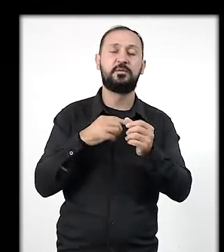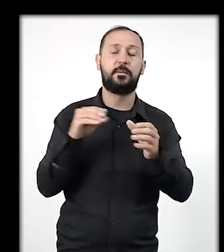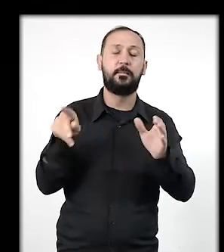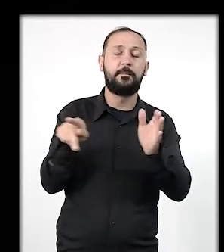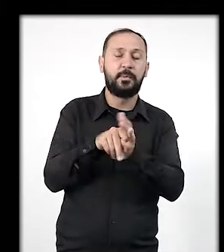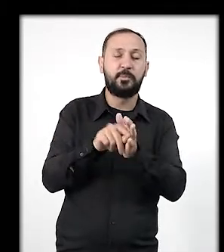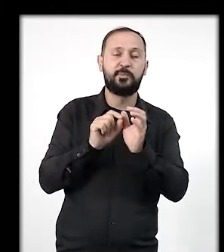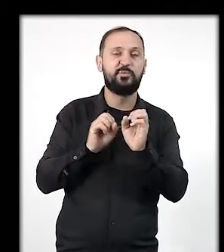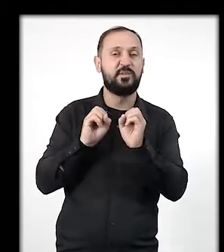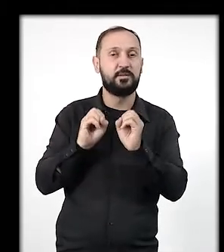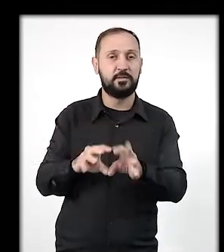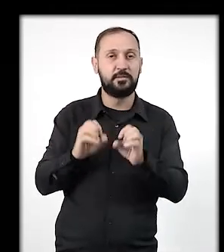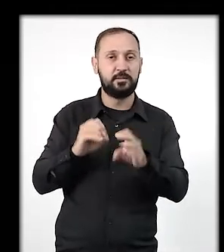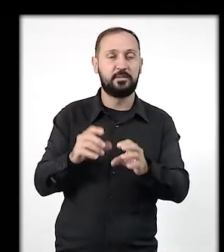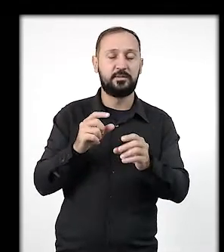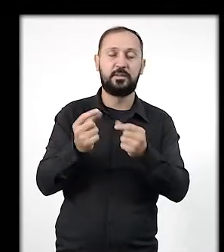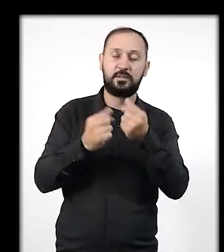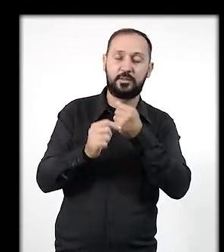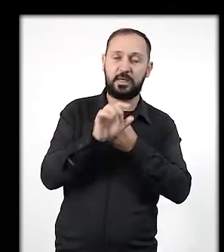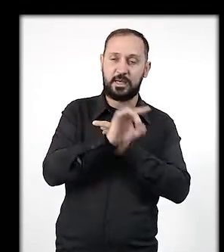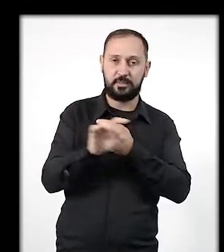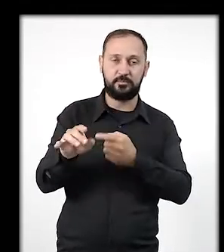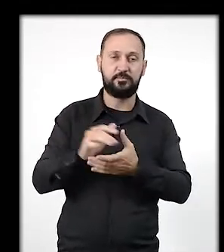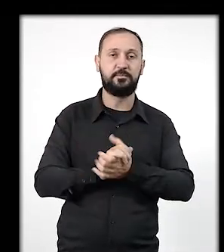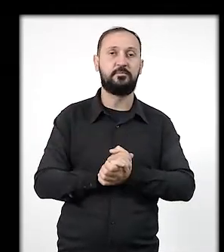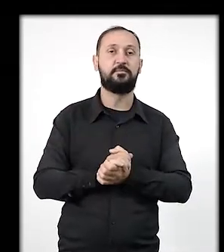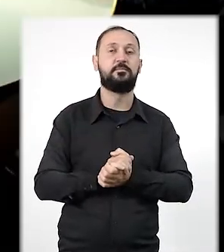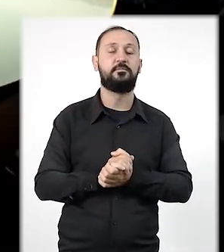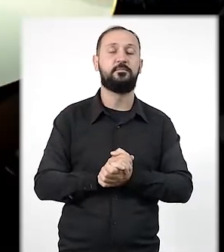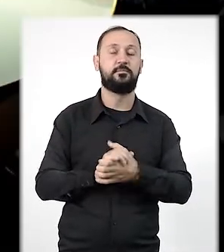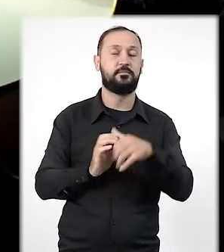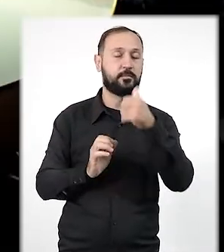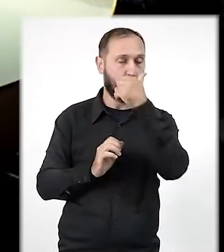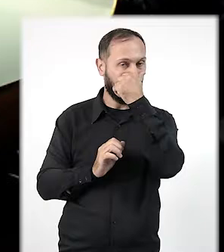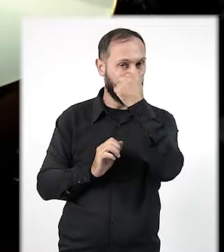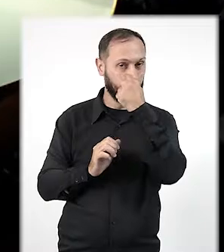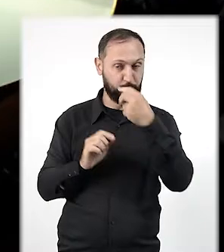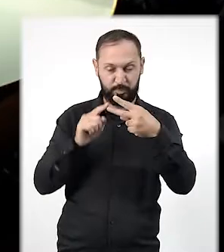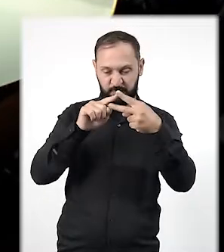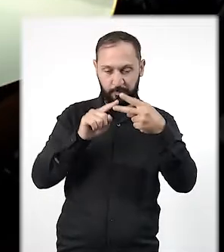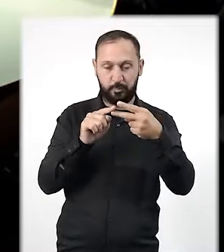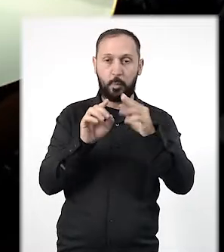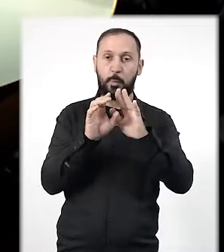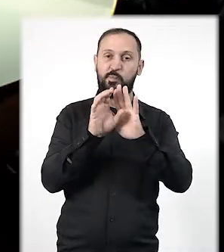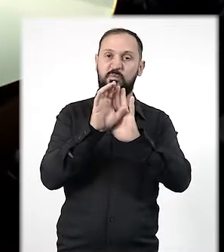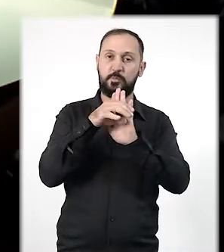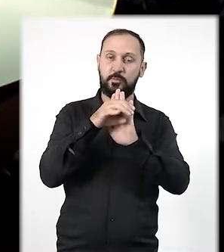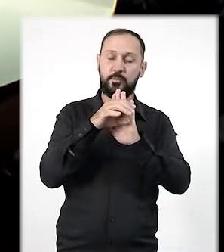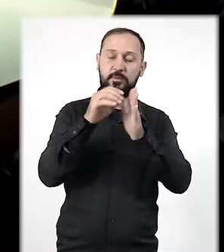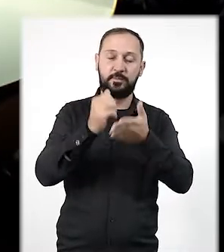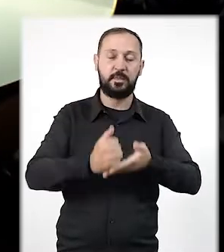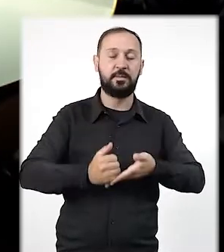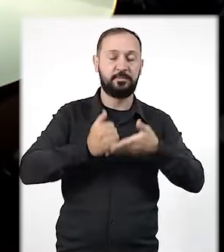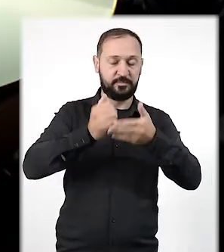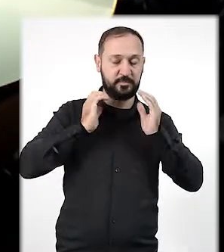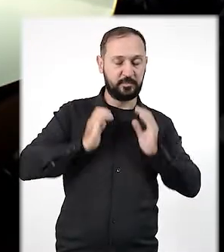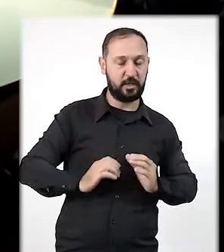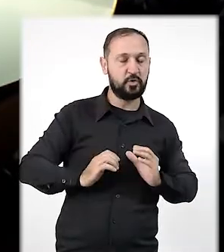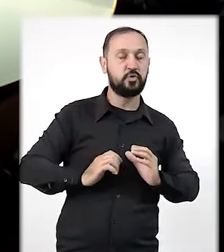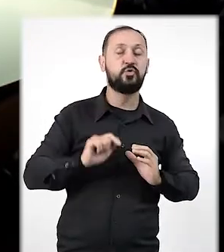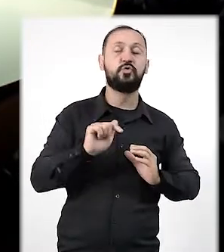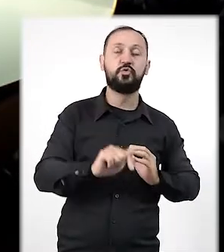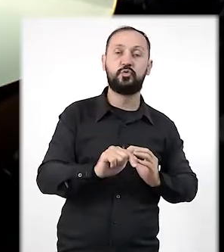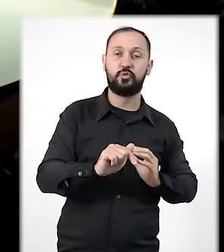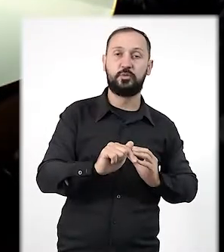dos mecanismos de ensino das finanças das pessoas. E você então pegou essas duas coisas, o comportamento pró-meio ambiente, que inclui